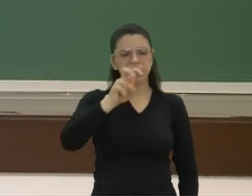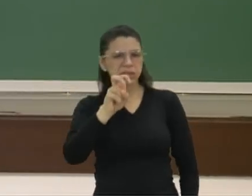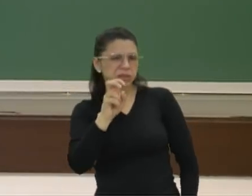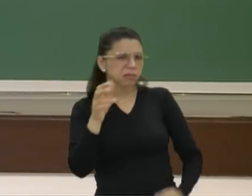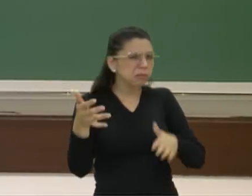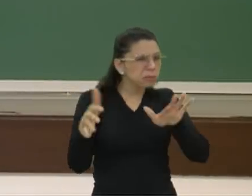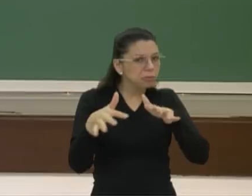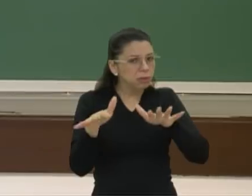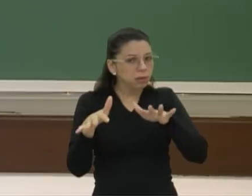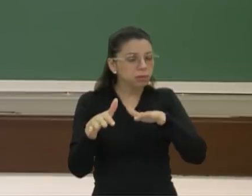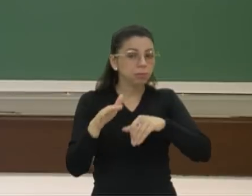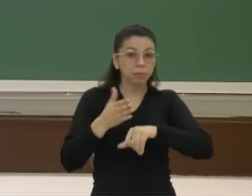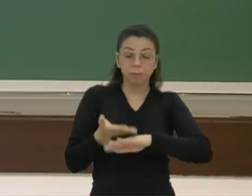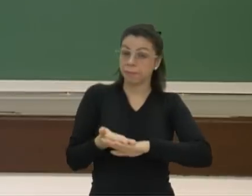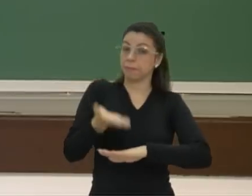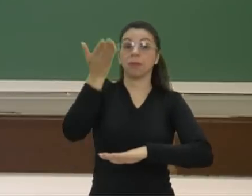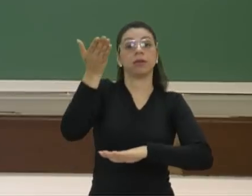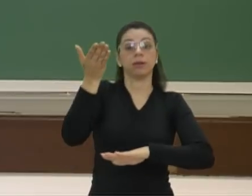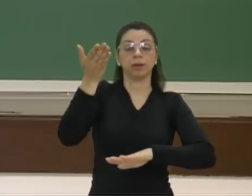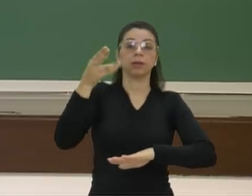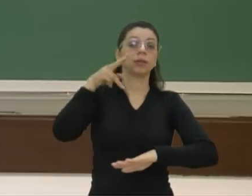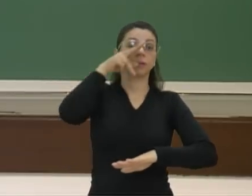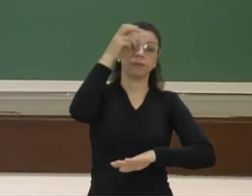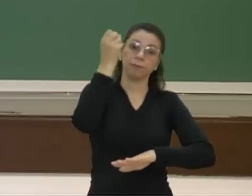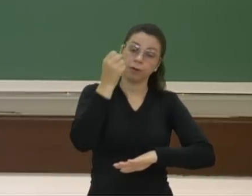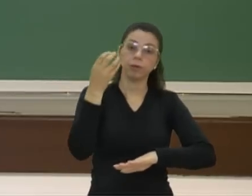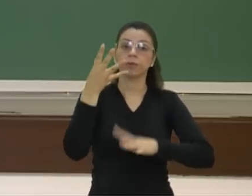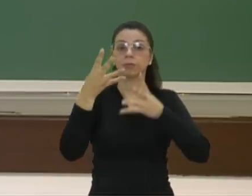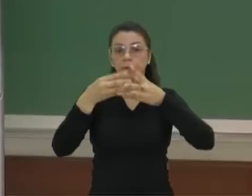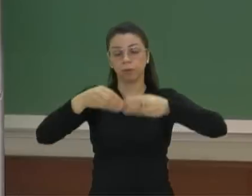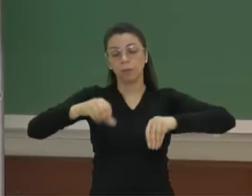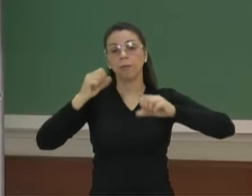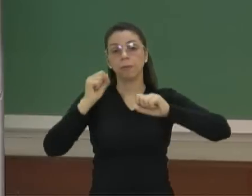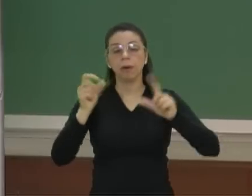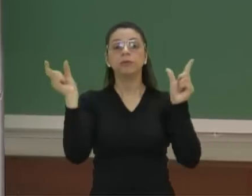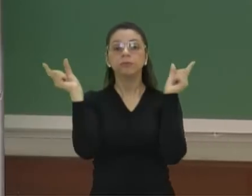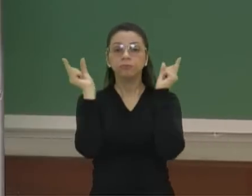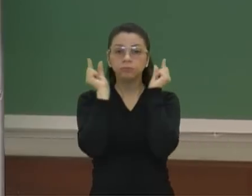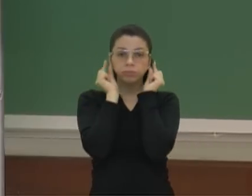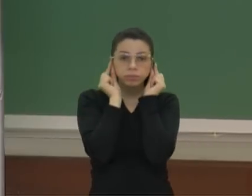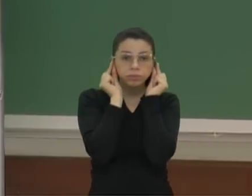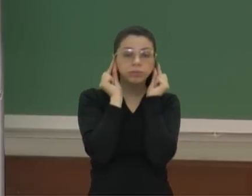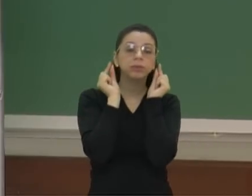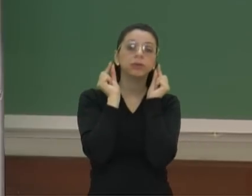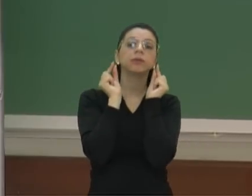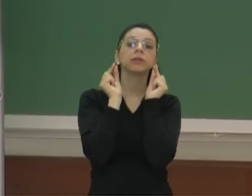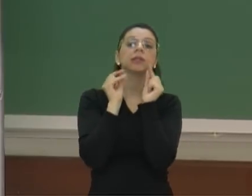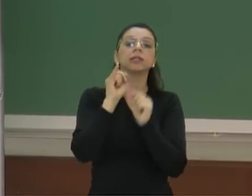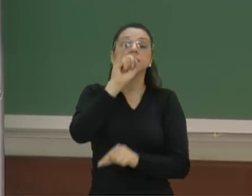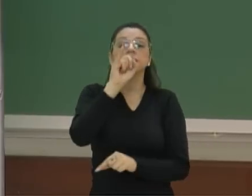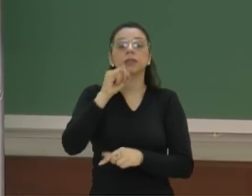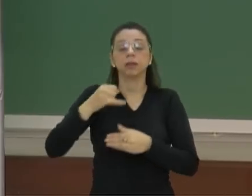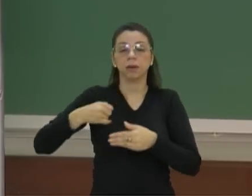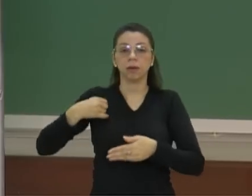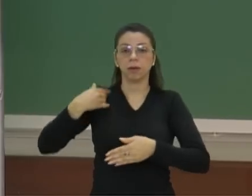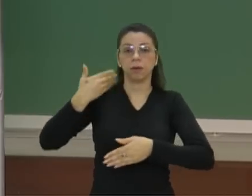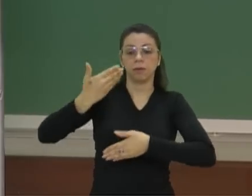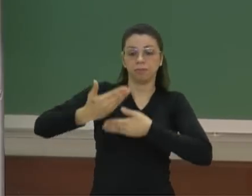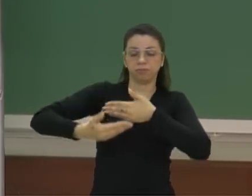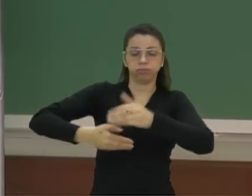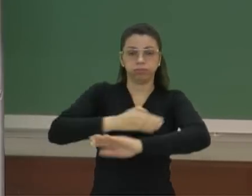decibéis. Acima é muito prejudicial e nós podemos perder a audição quando por muito